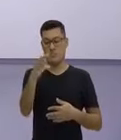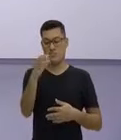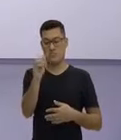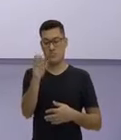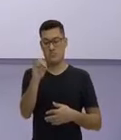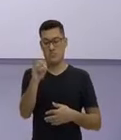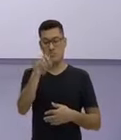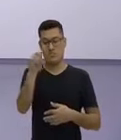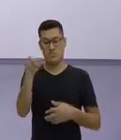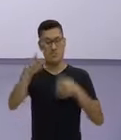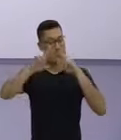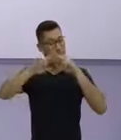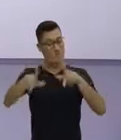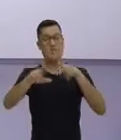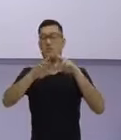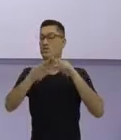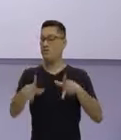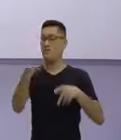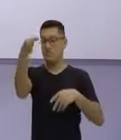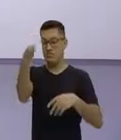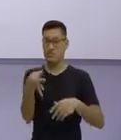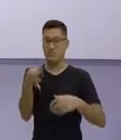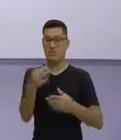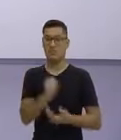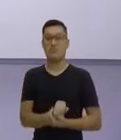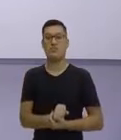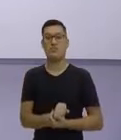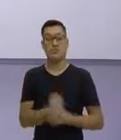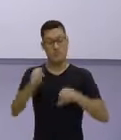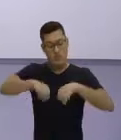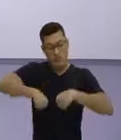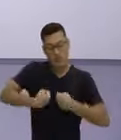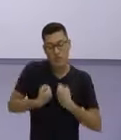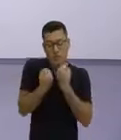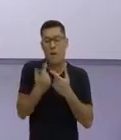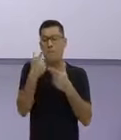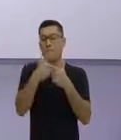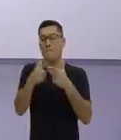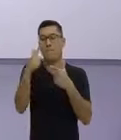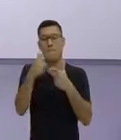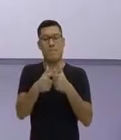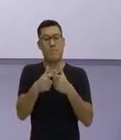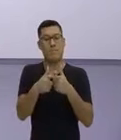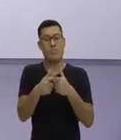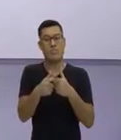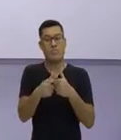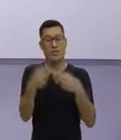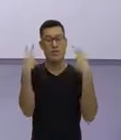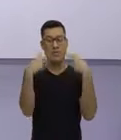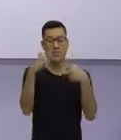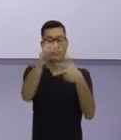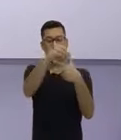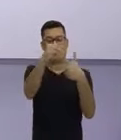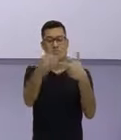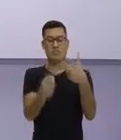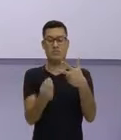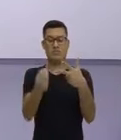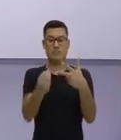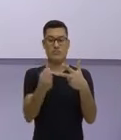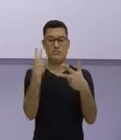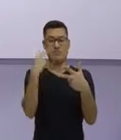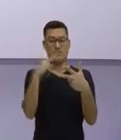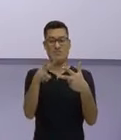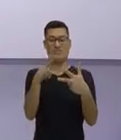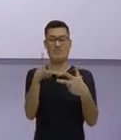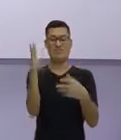variável, tá bom? Então, assim, isso. A gente está dando muita ênfase nessa parte, porque eu já penso lá no Enem deles aqui há 2 anos. Essa parte, esse jogador da